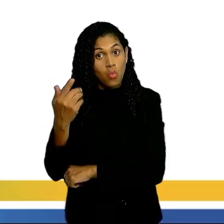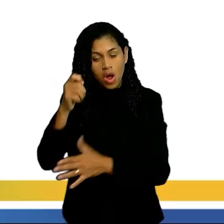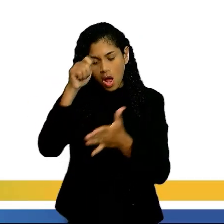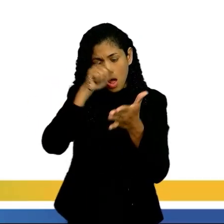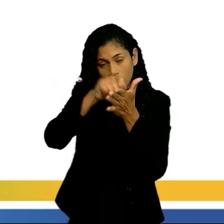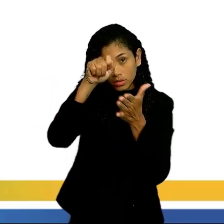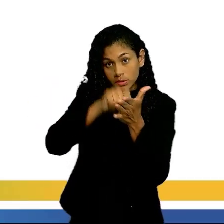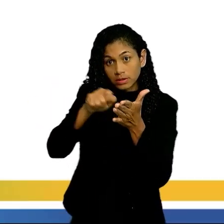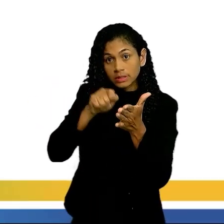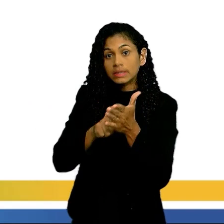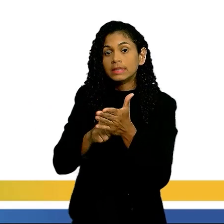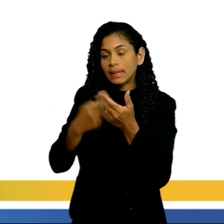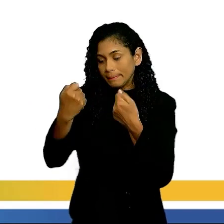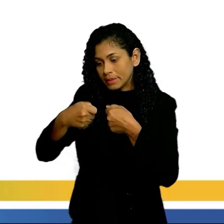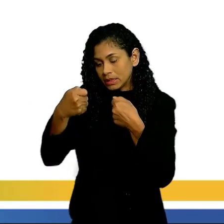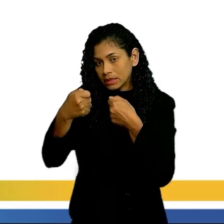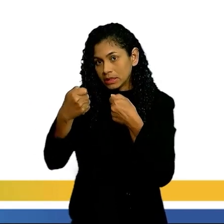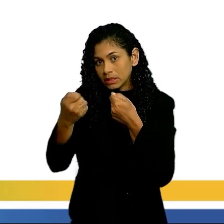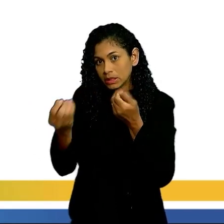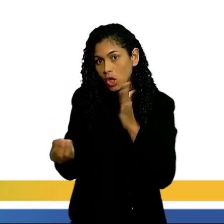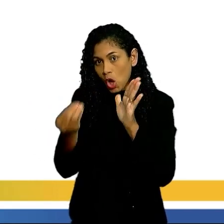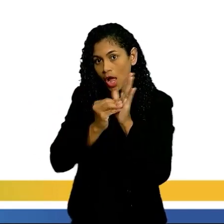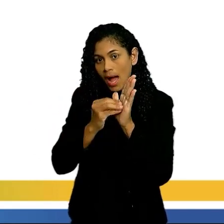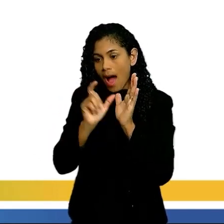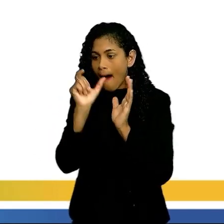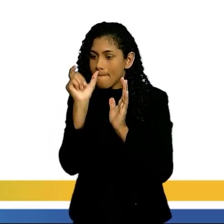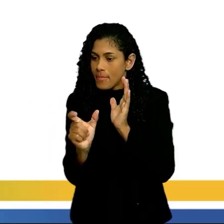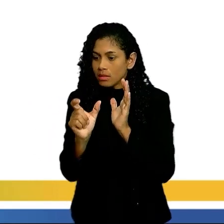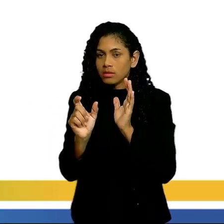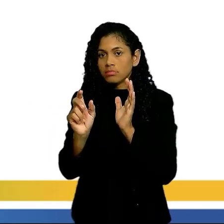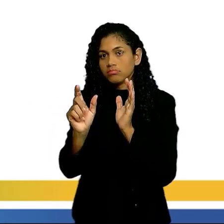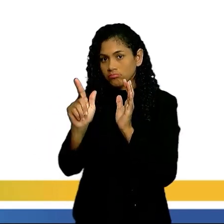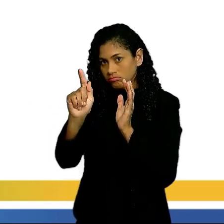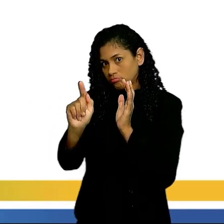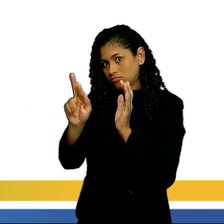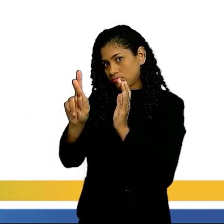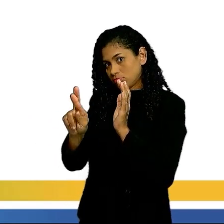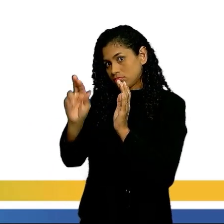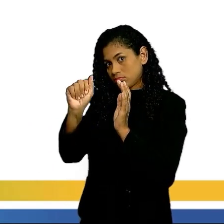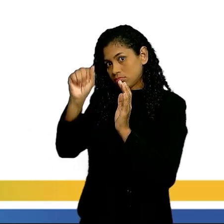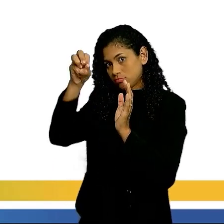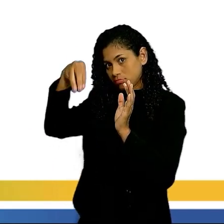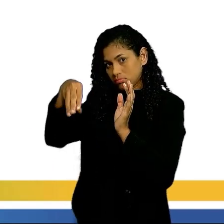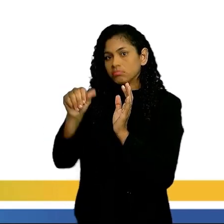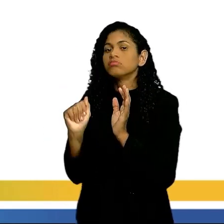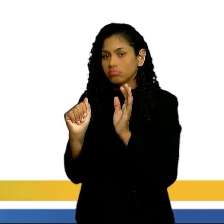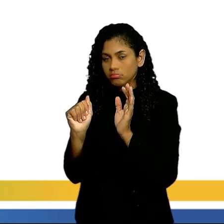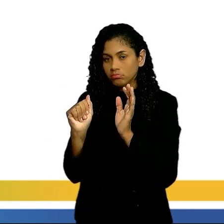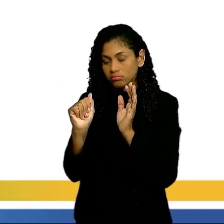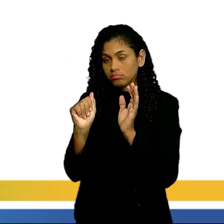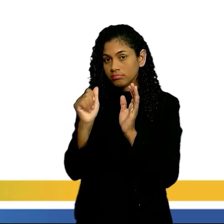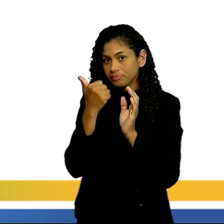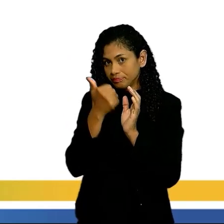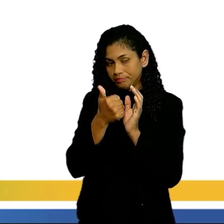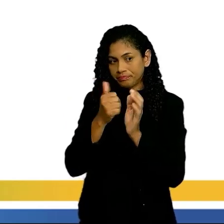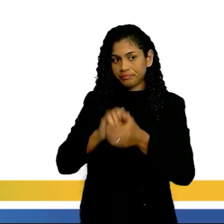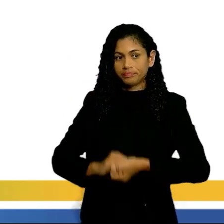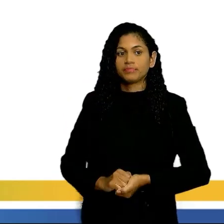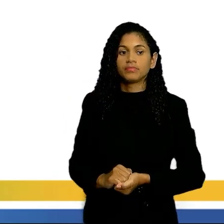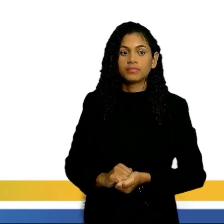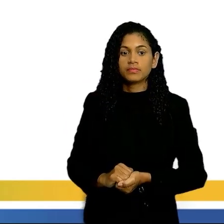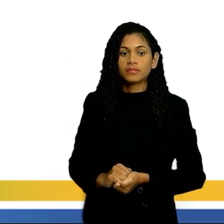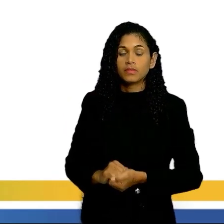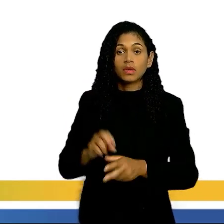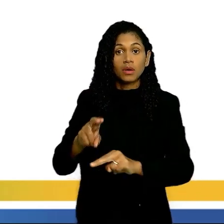escrita, ela vai ser escrita em gramas. Tudo bem? Então, continuando. Portanto, aí, a